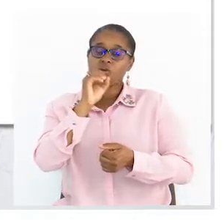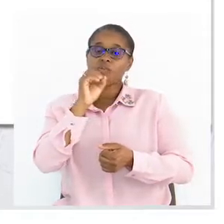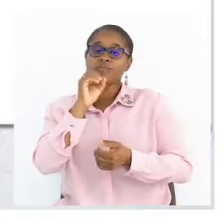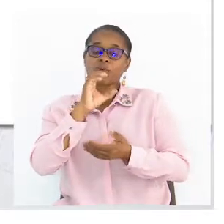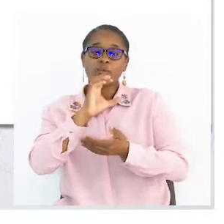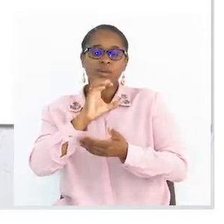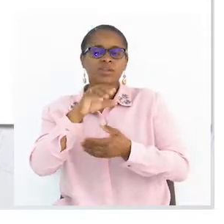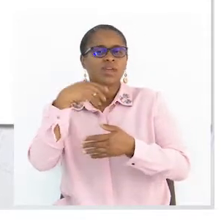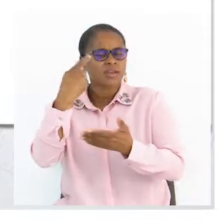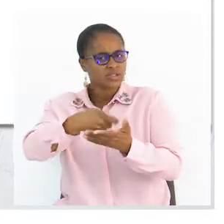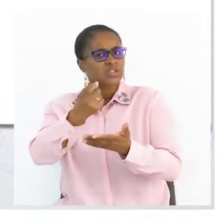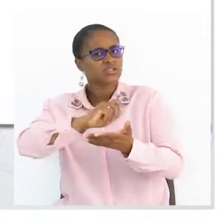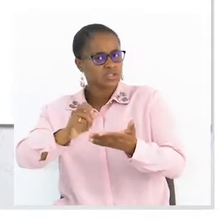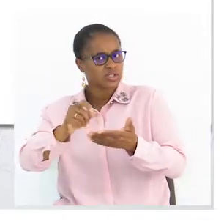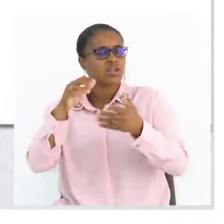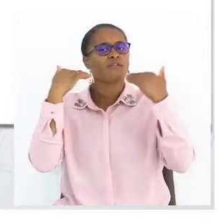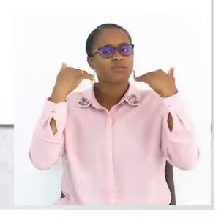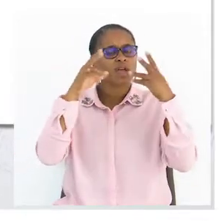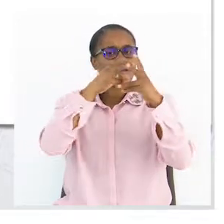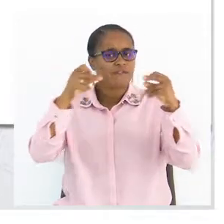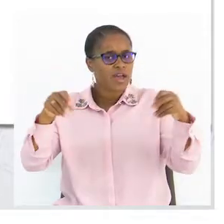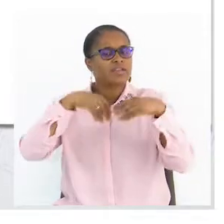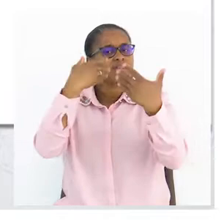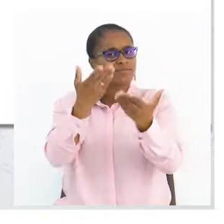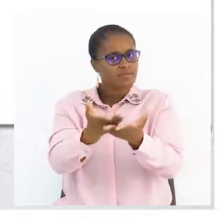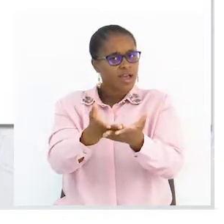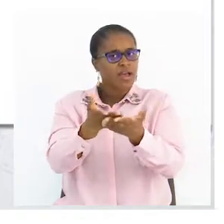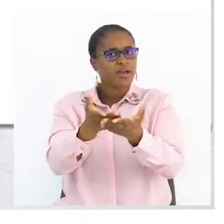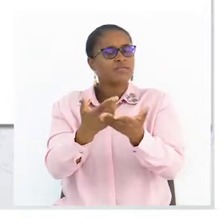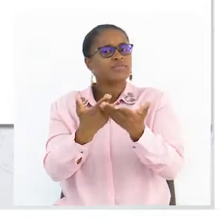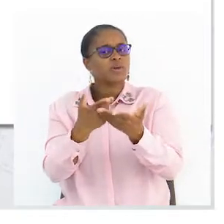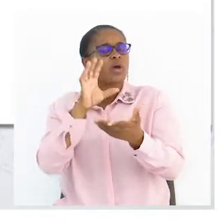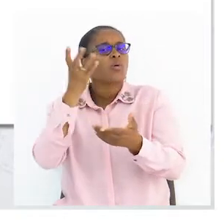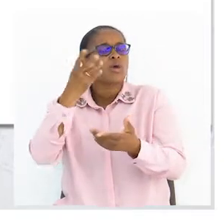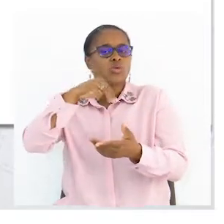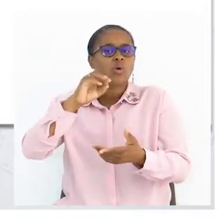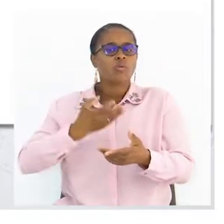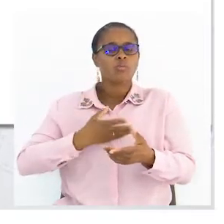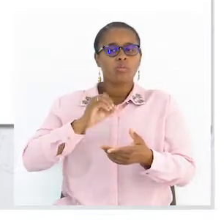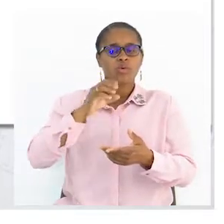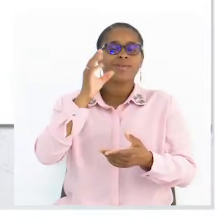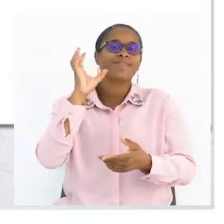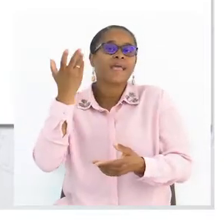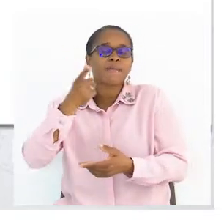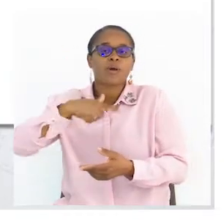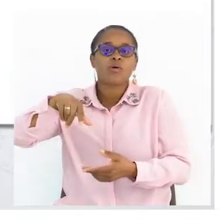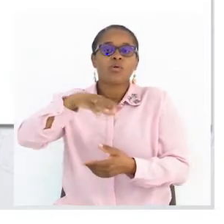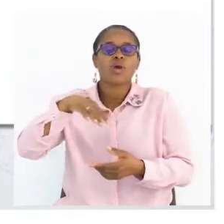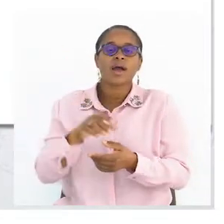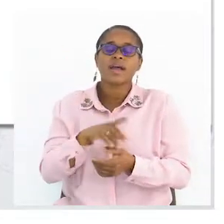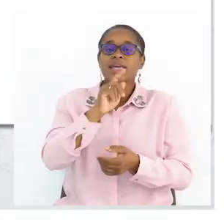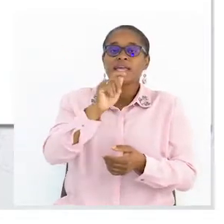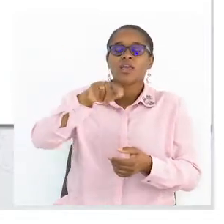acrescenta informação à frase, dando referência quanto ao modo, ao tempo, ao lugar